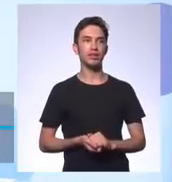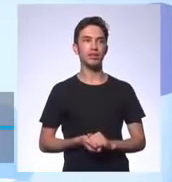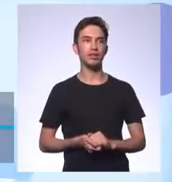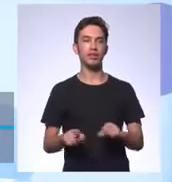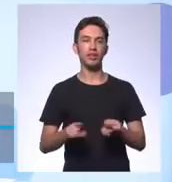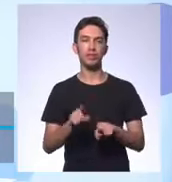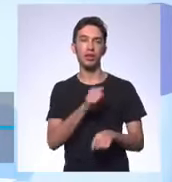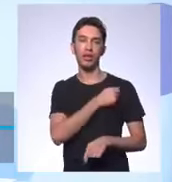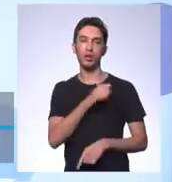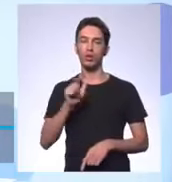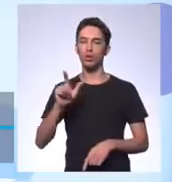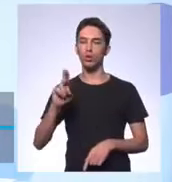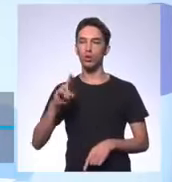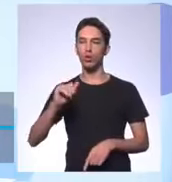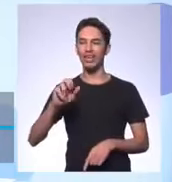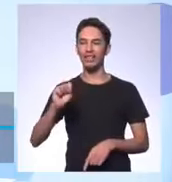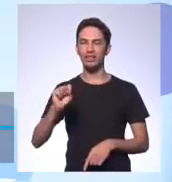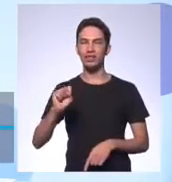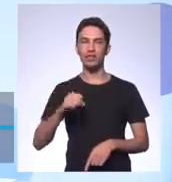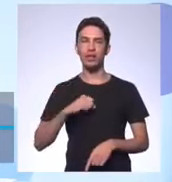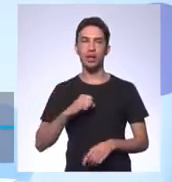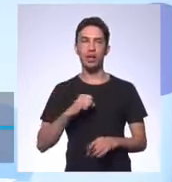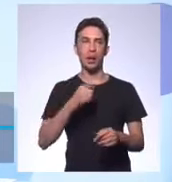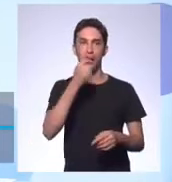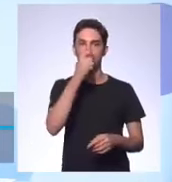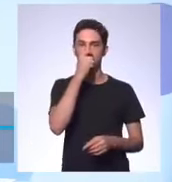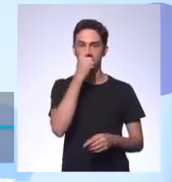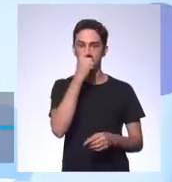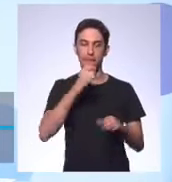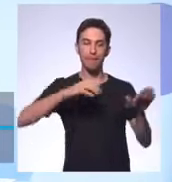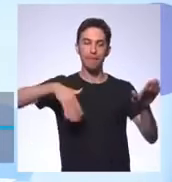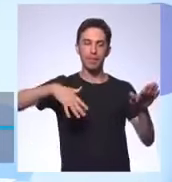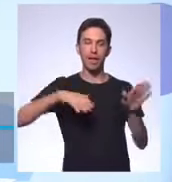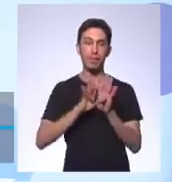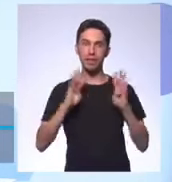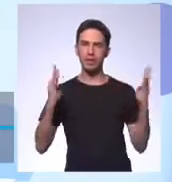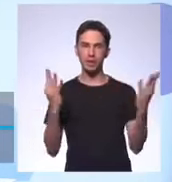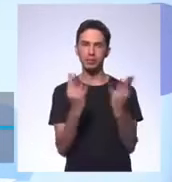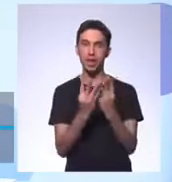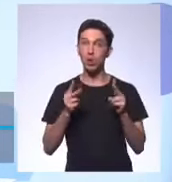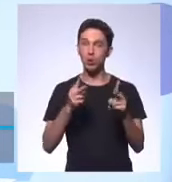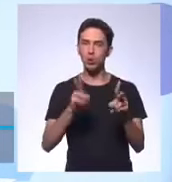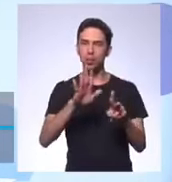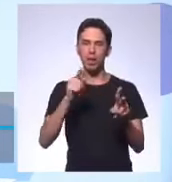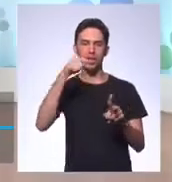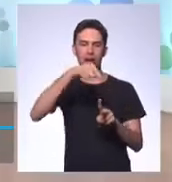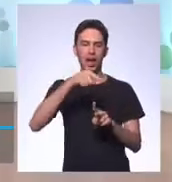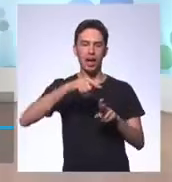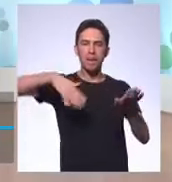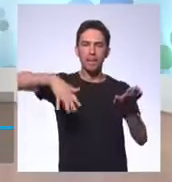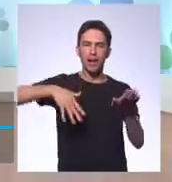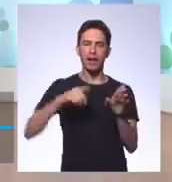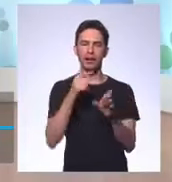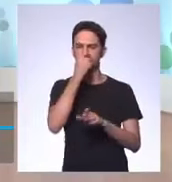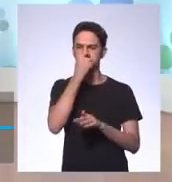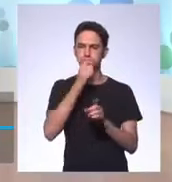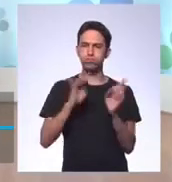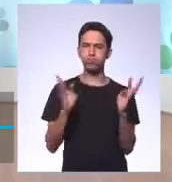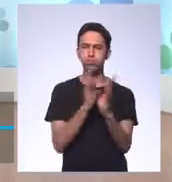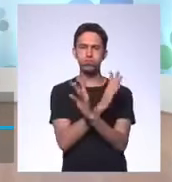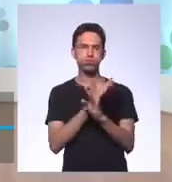O aluno Lucas: praias lotadas em plena pandemia. Não mudou muito do que a gente está colocando, Não.